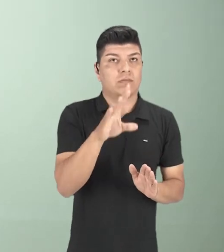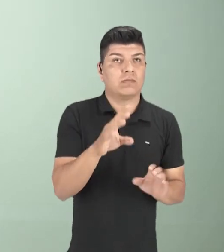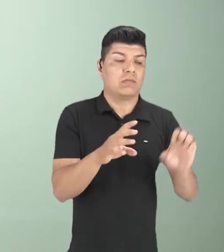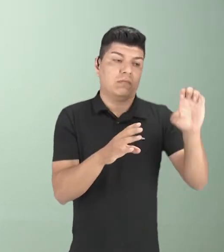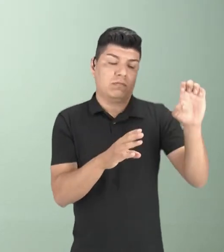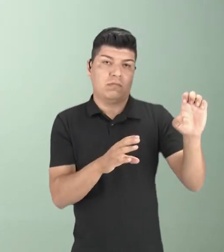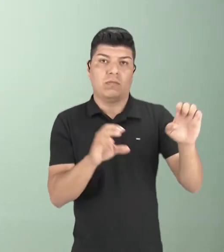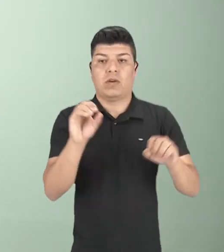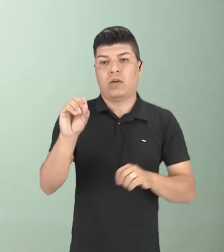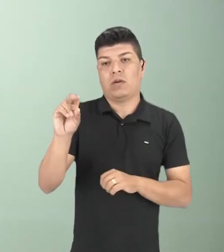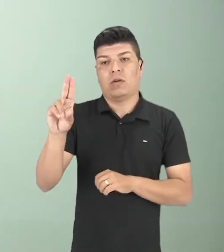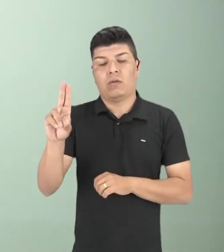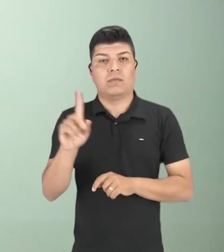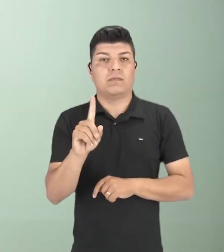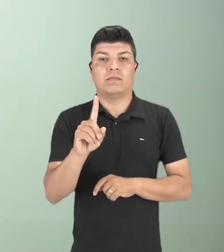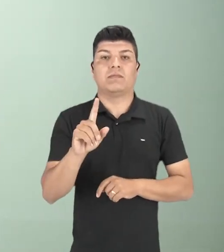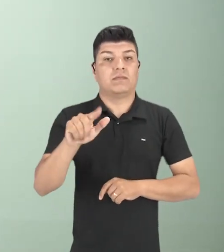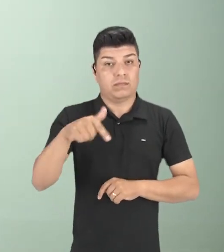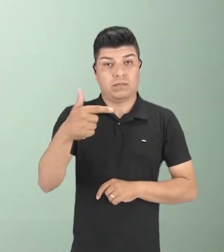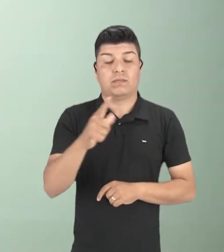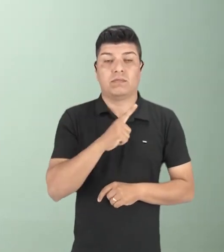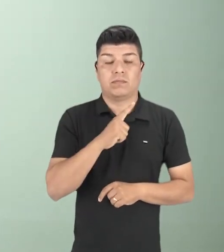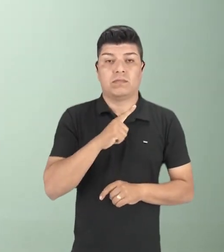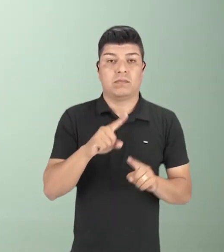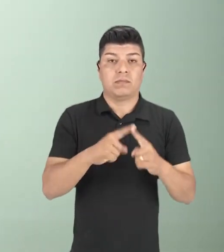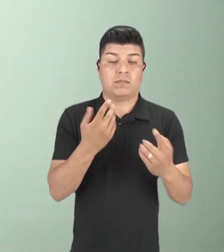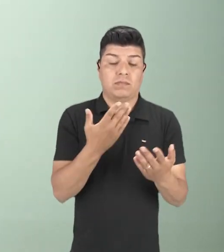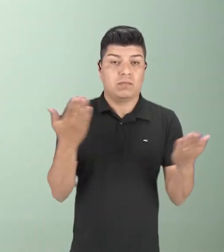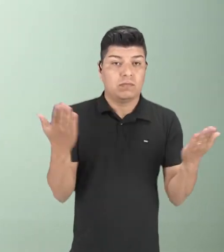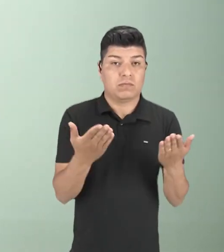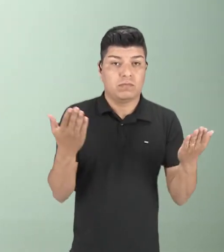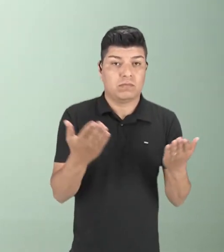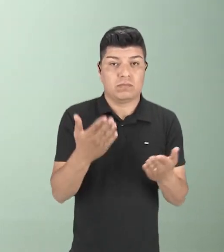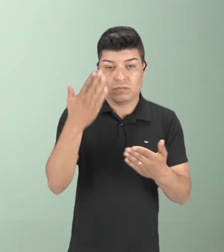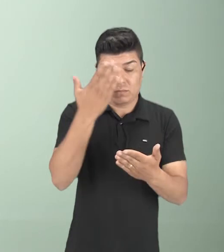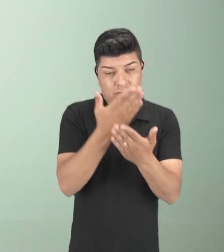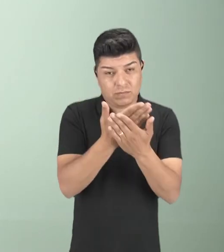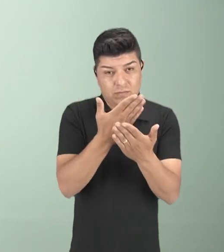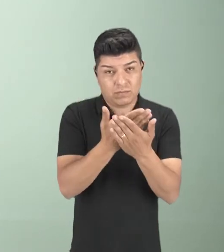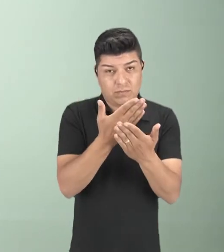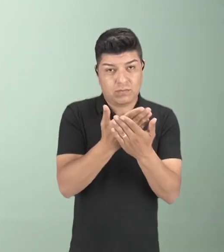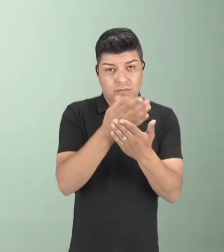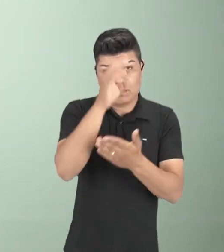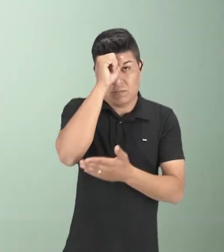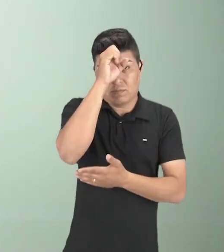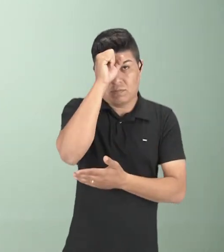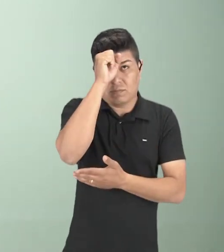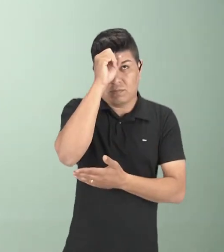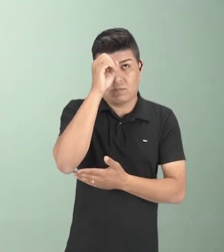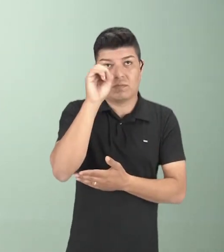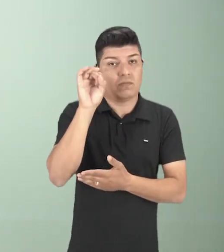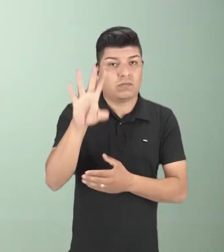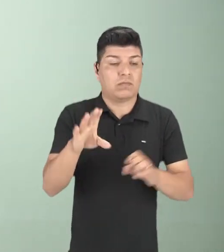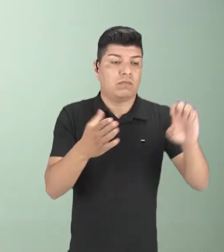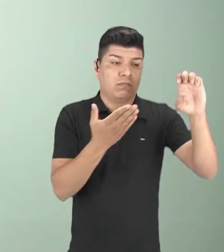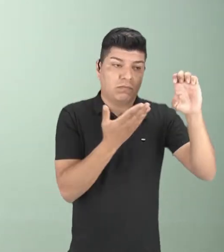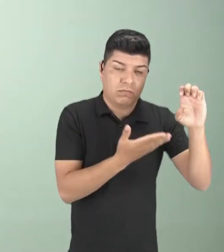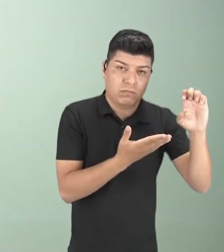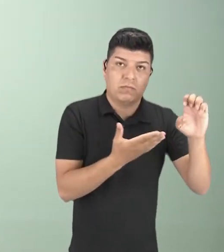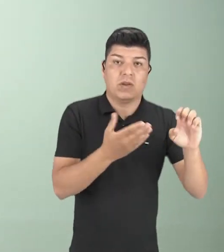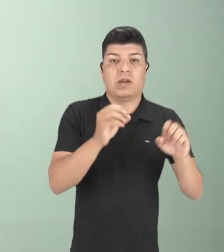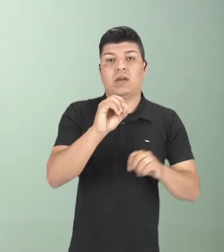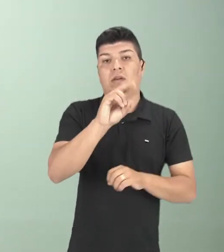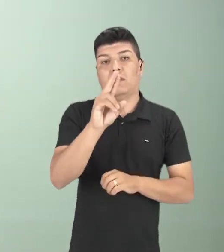OU. Mas hoje, para a aula de hoje, nós vamos trabalhar só o E e o OU nos eventos de probabilidades no estudo